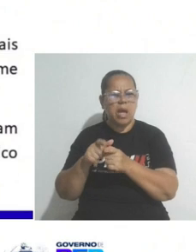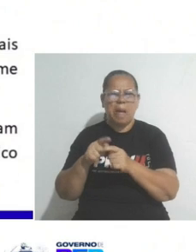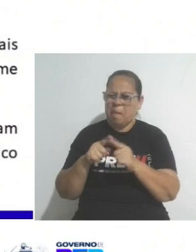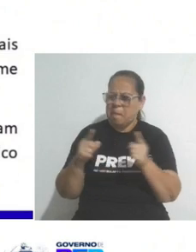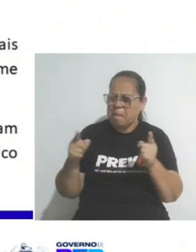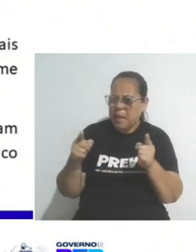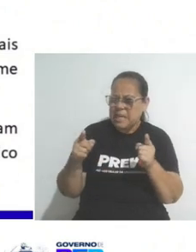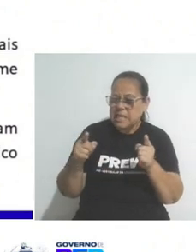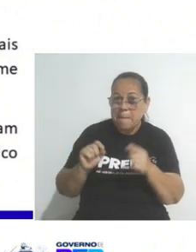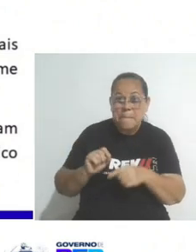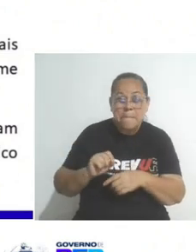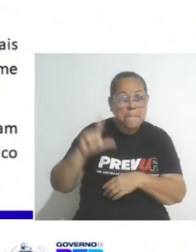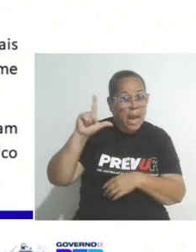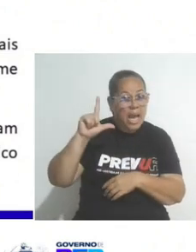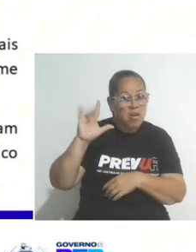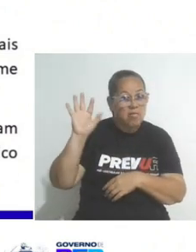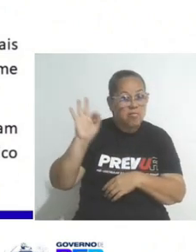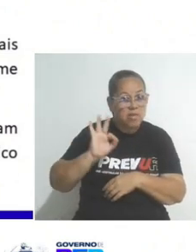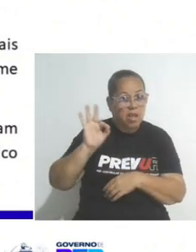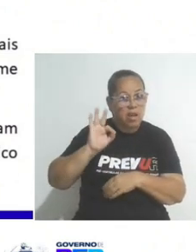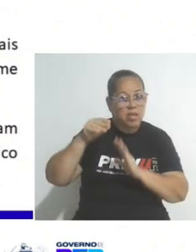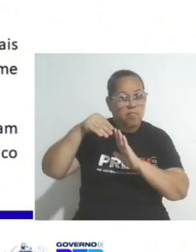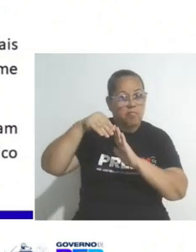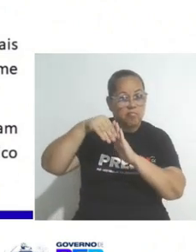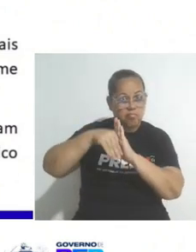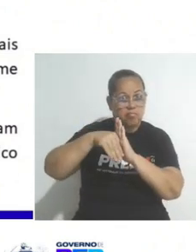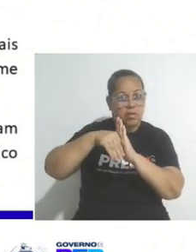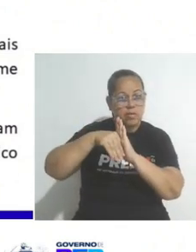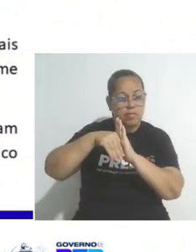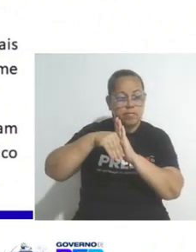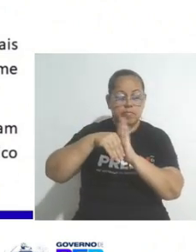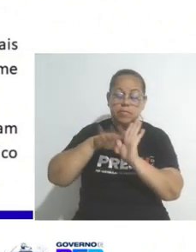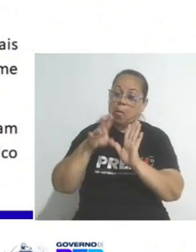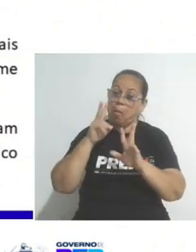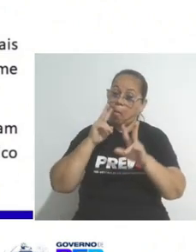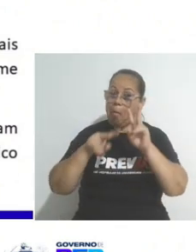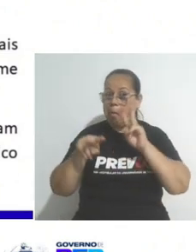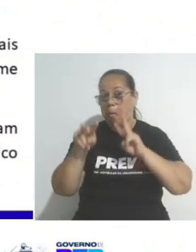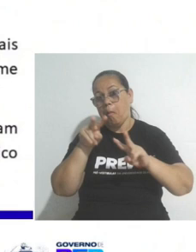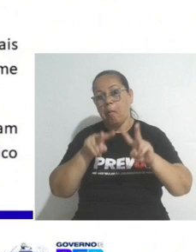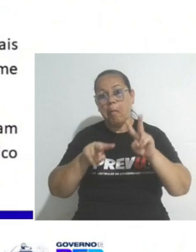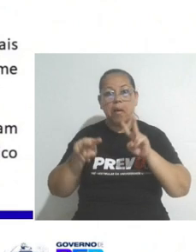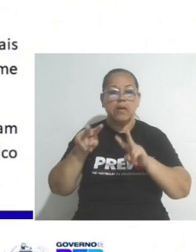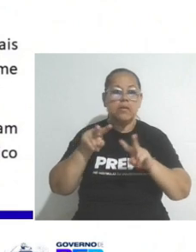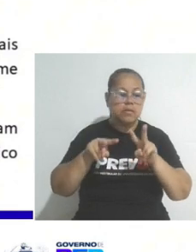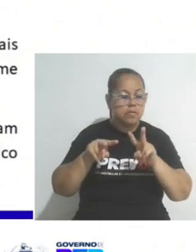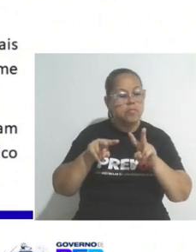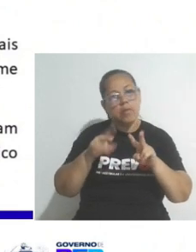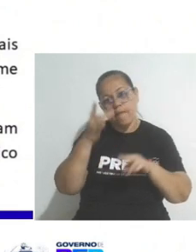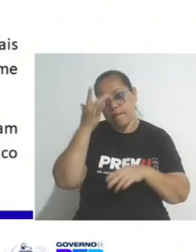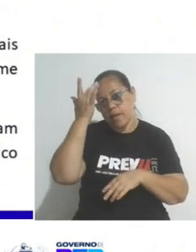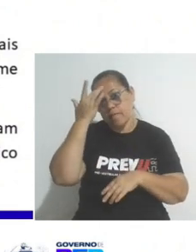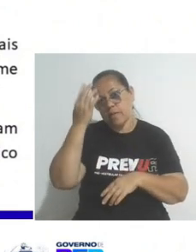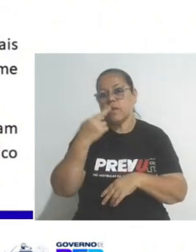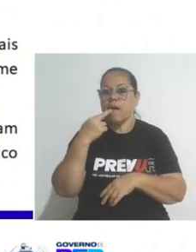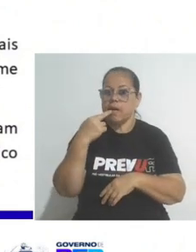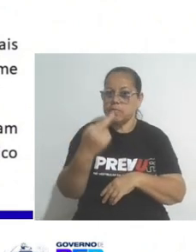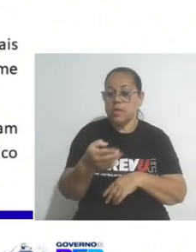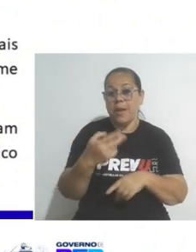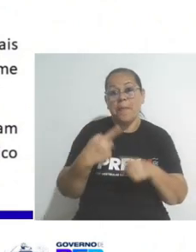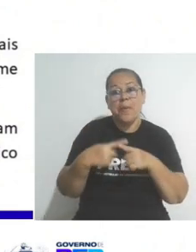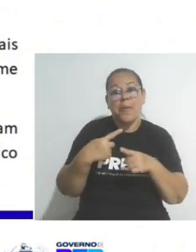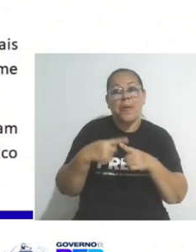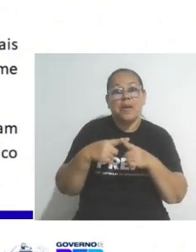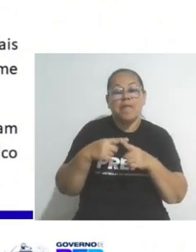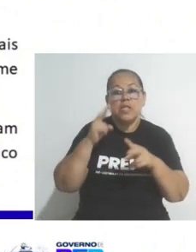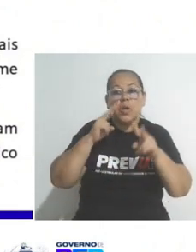a maior taxa de queda visualmente nessa questão aqui está fácil de responder porque